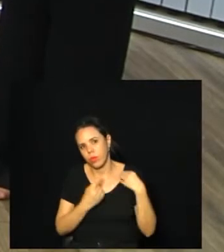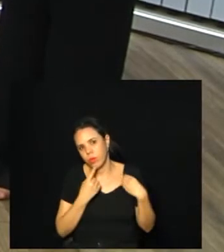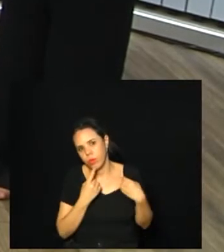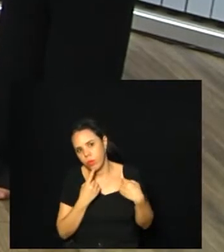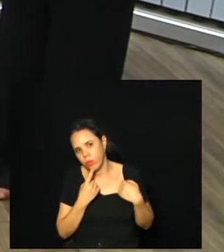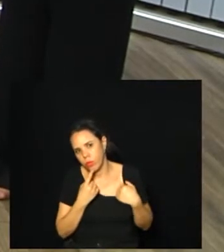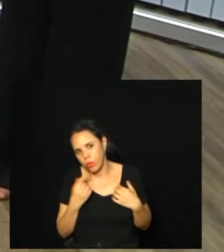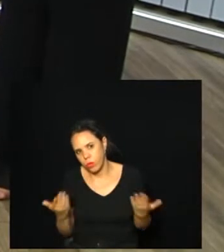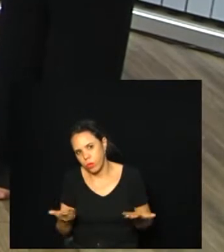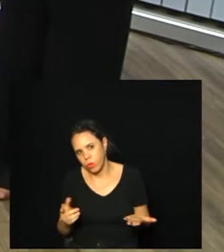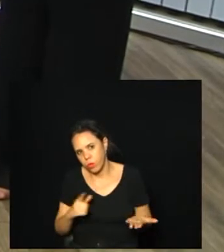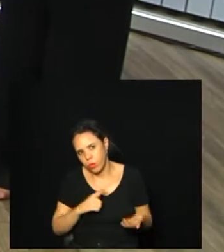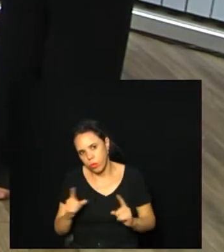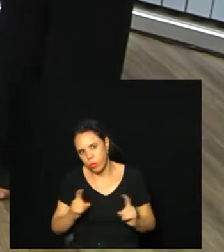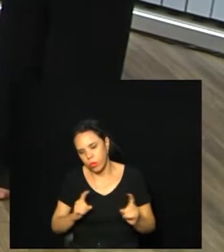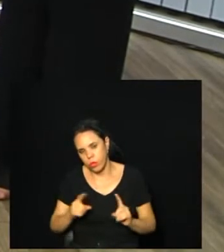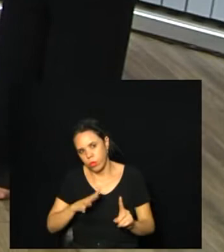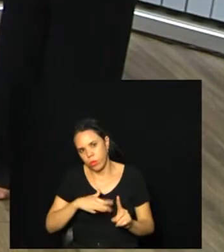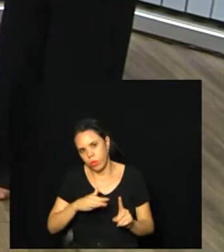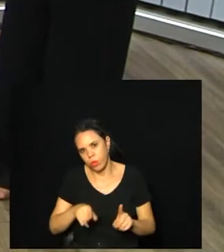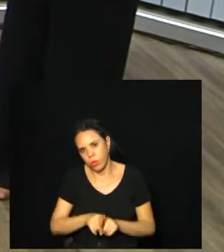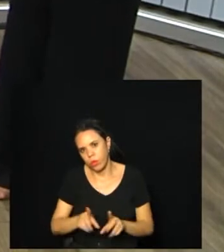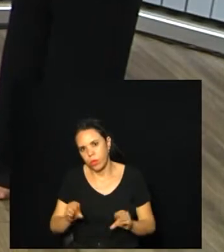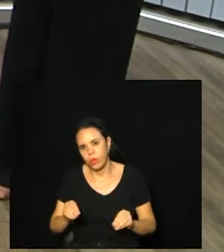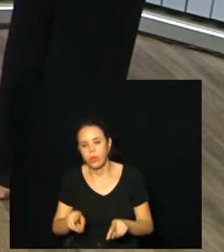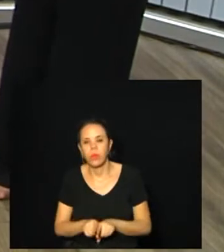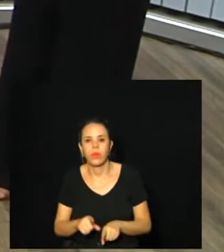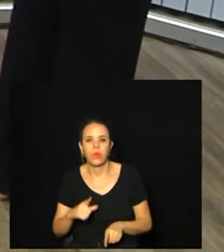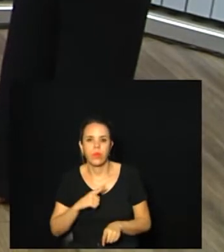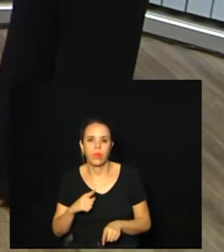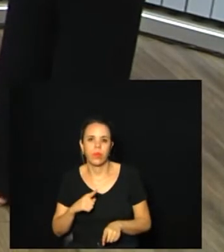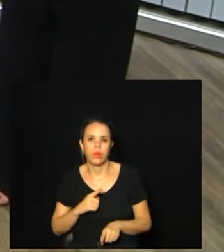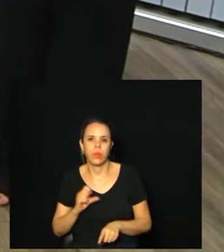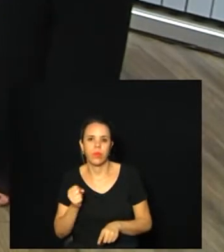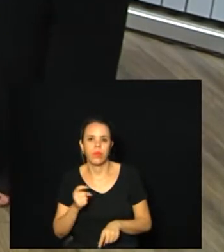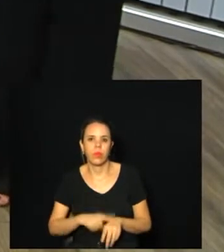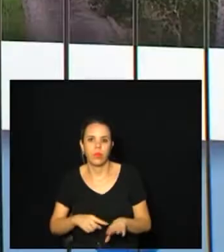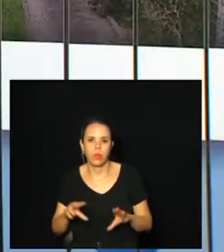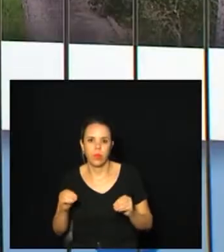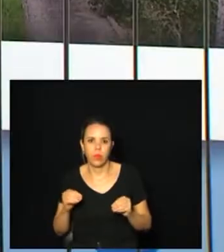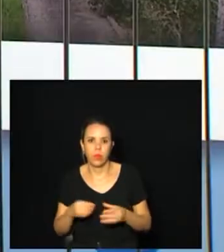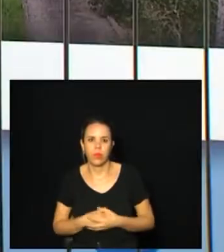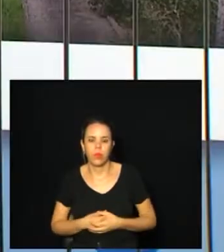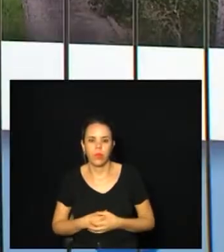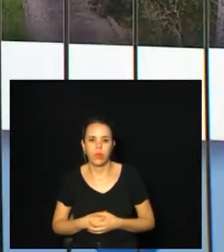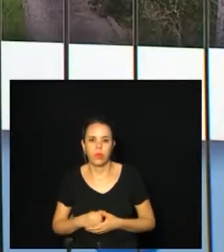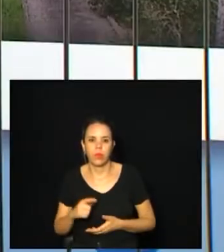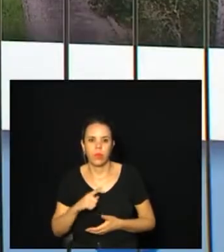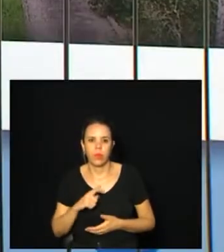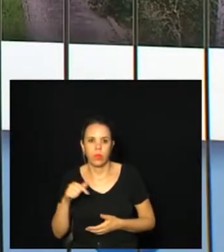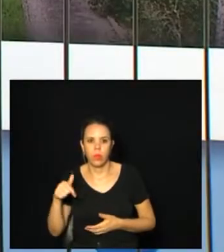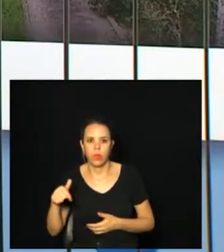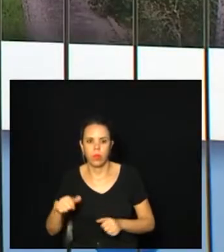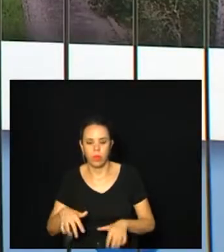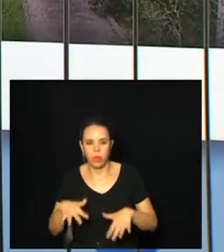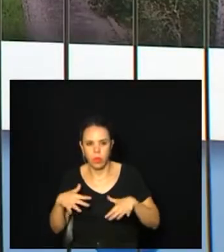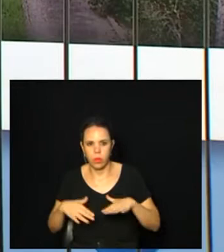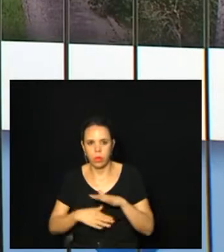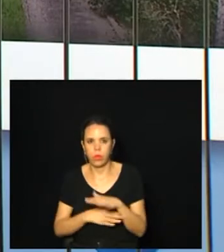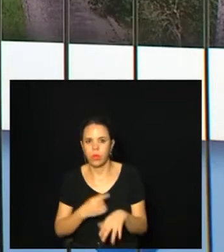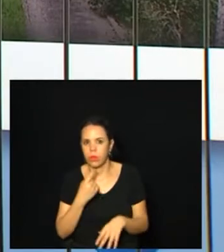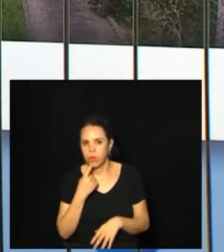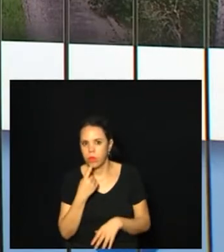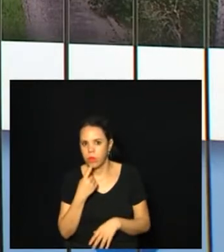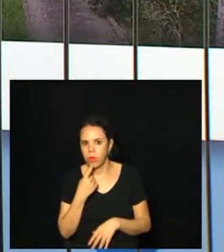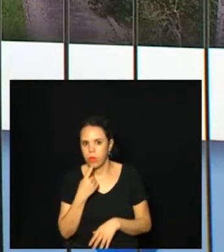Campinas. Hoje tem reunião solene também à noite. Hoje, a partir das 8 horas da noite, nós teremos aqui no plenário da Câmara